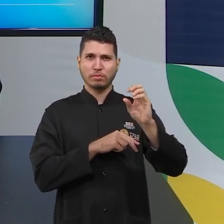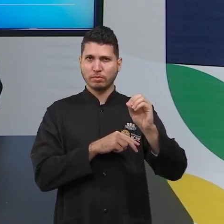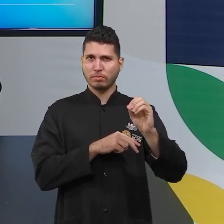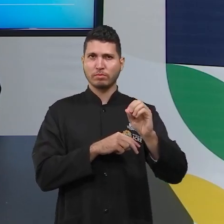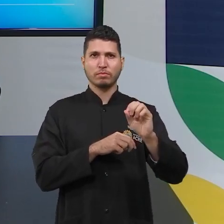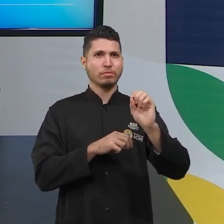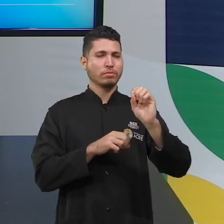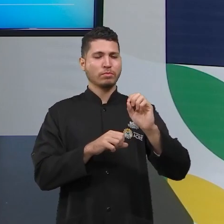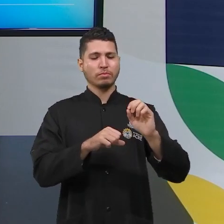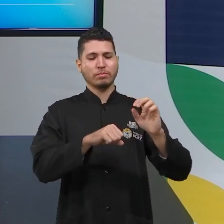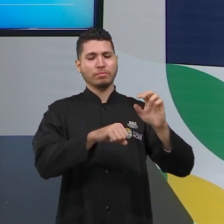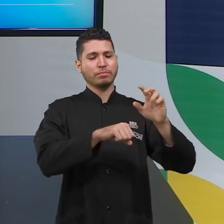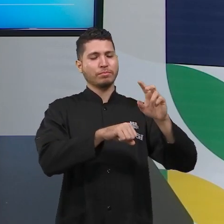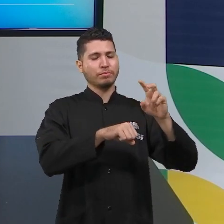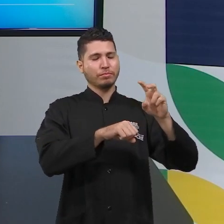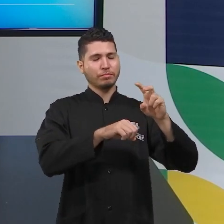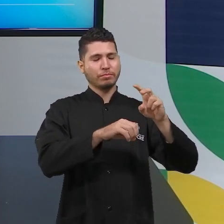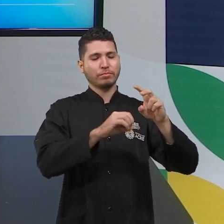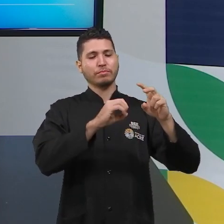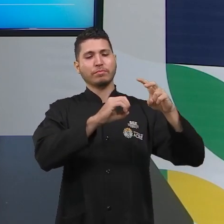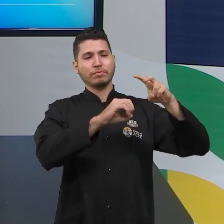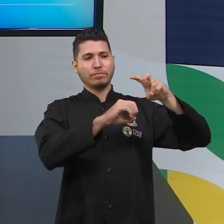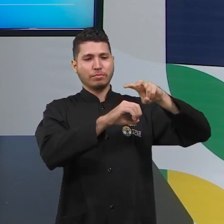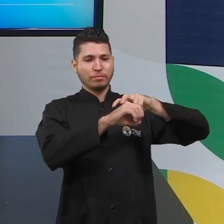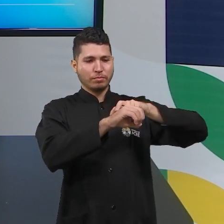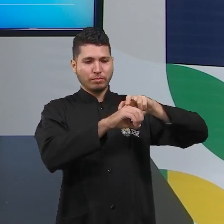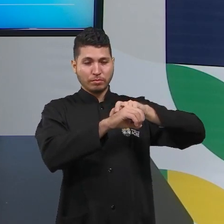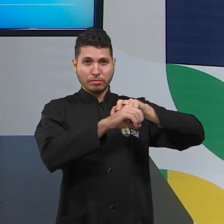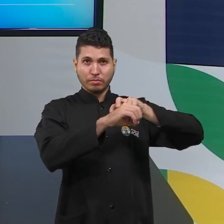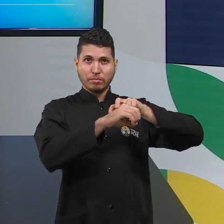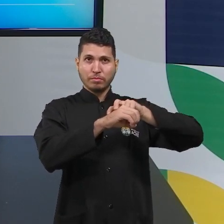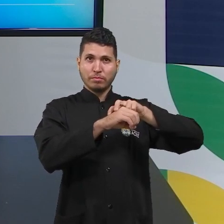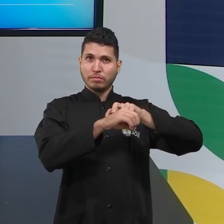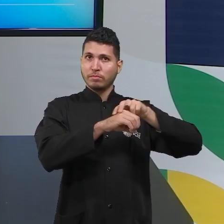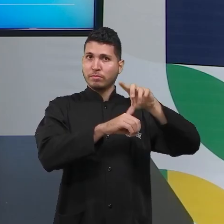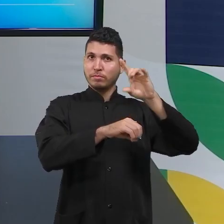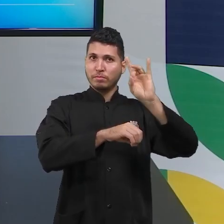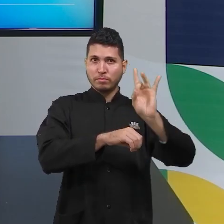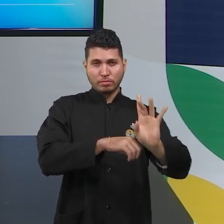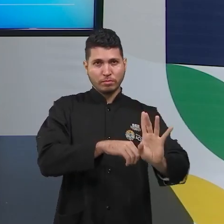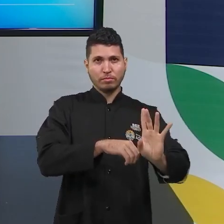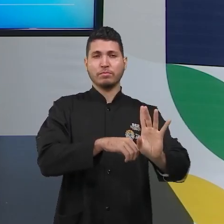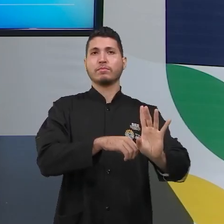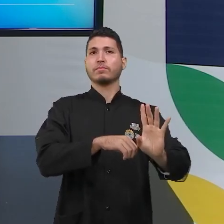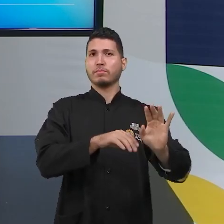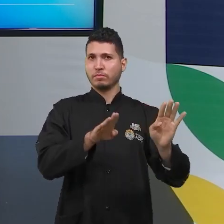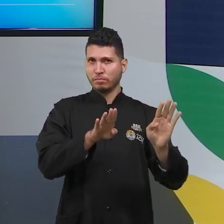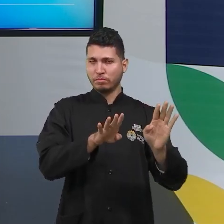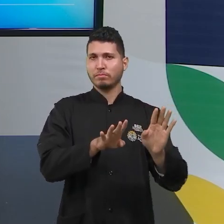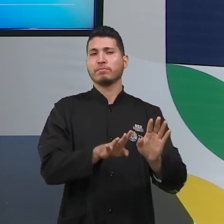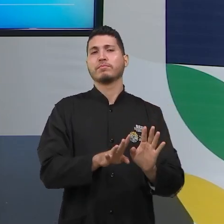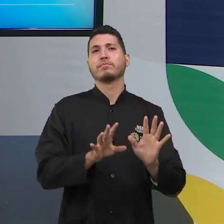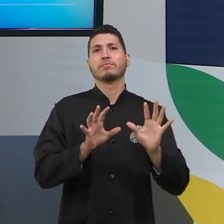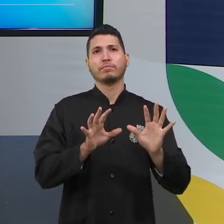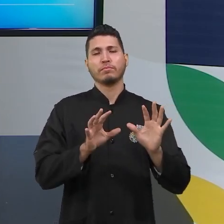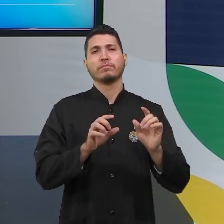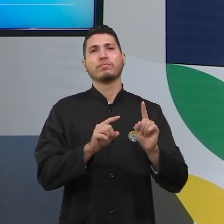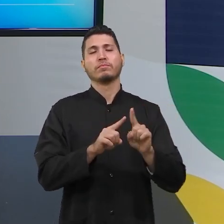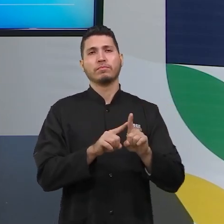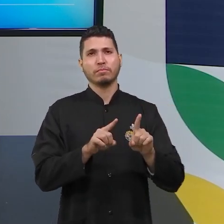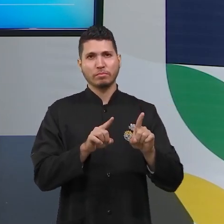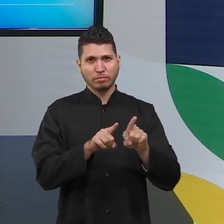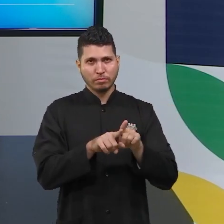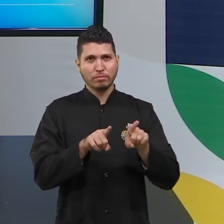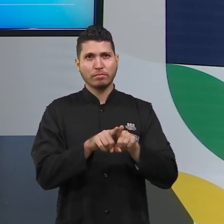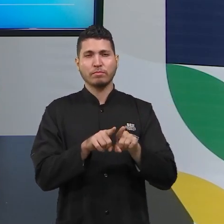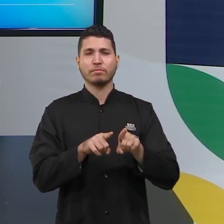ter acesso, você precisa clicar lá, pesquisar no Google e acessar as obras que estão lá disponíveis e que